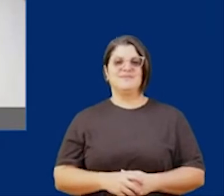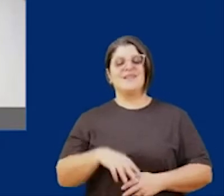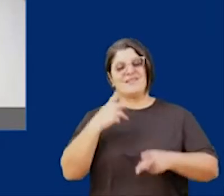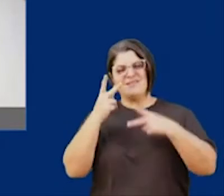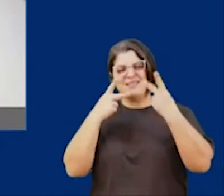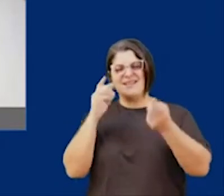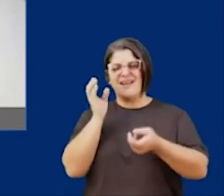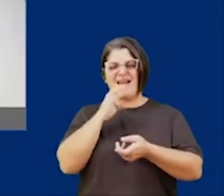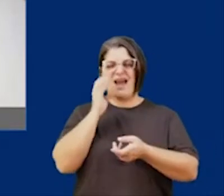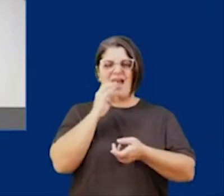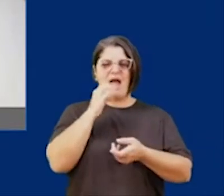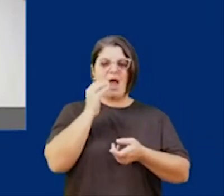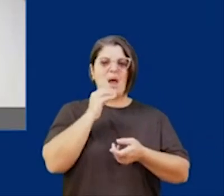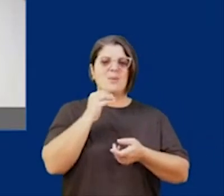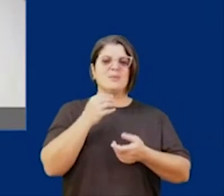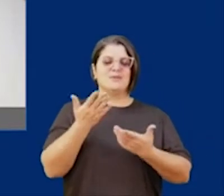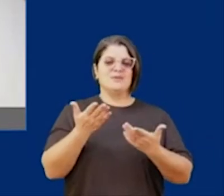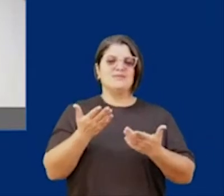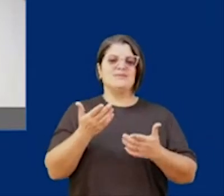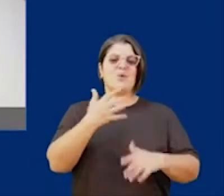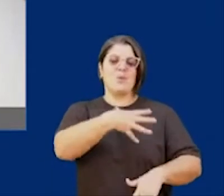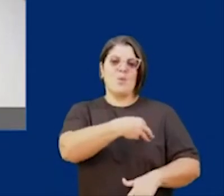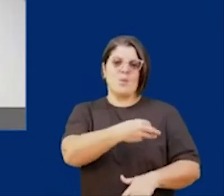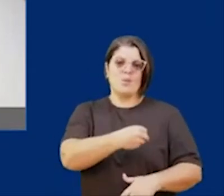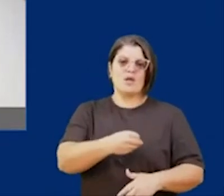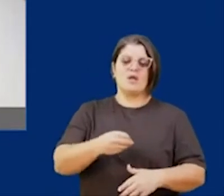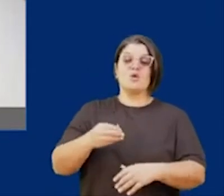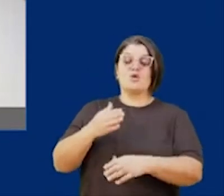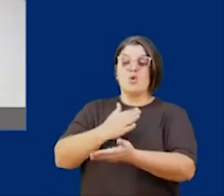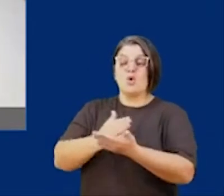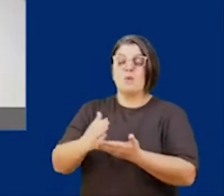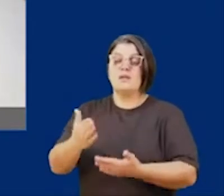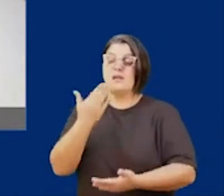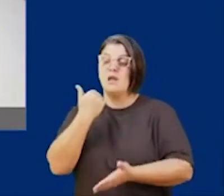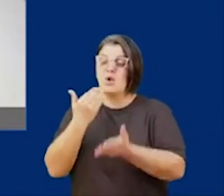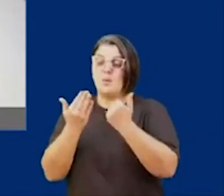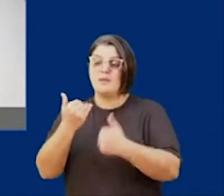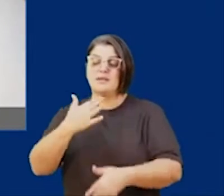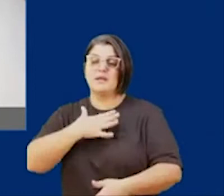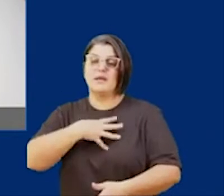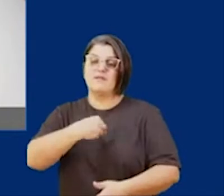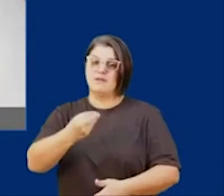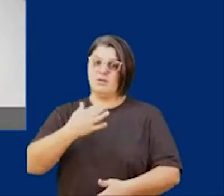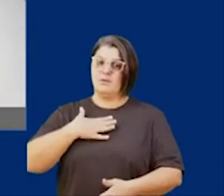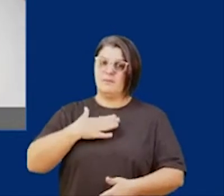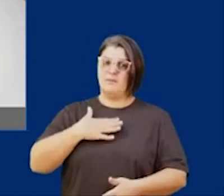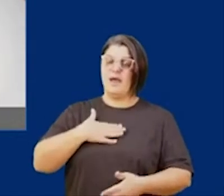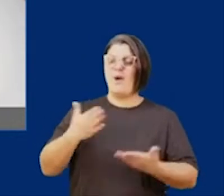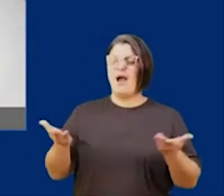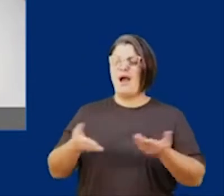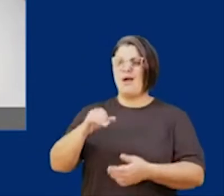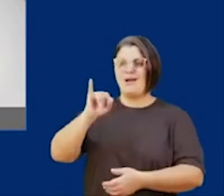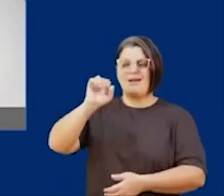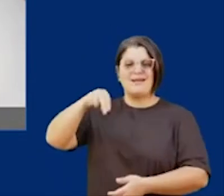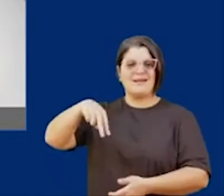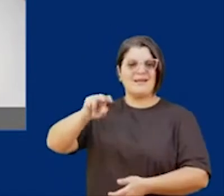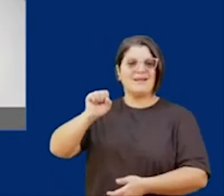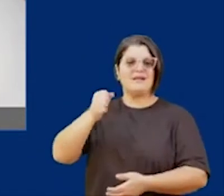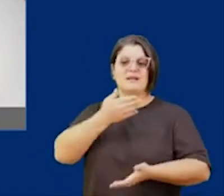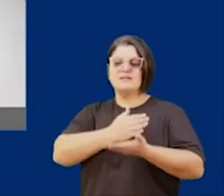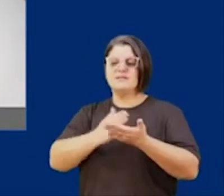rapidamente sobre a questão do aleitamento e da introdução alimentar do Ben, eu passo a fala para a Inês, para a gente começar a nossa